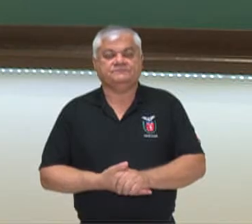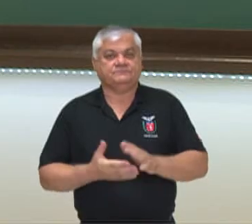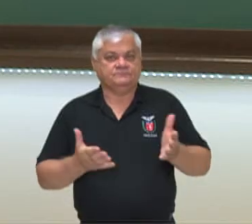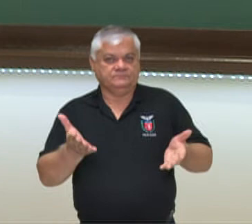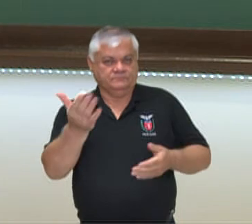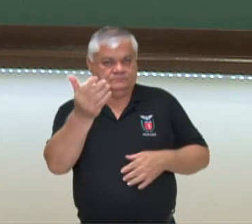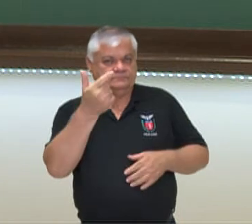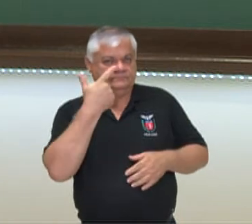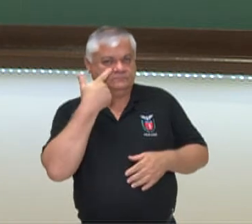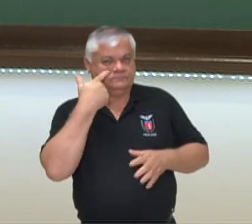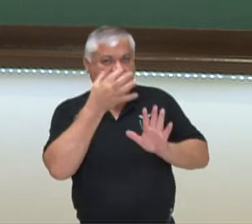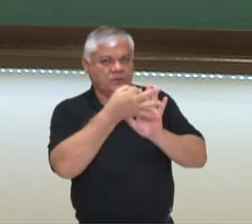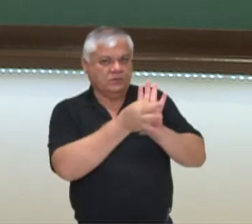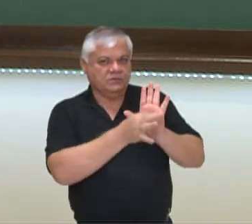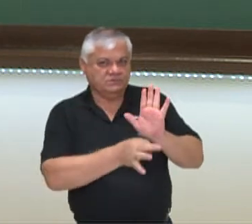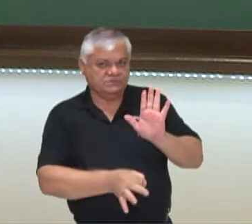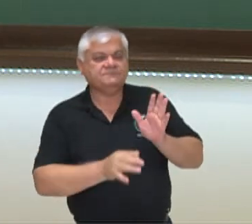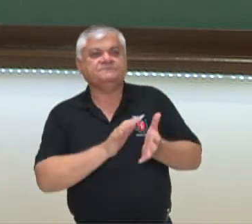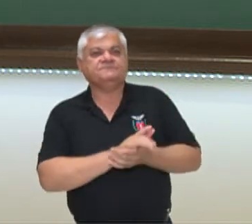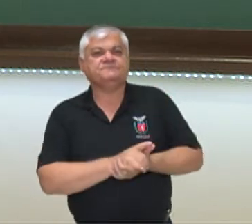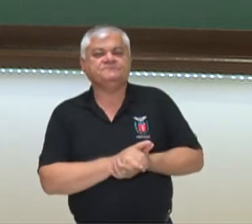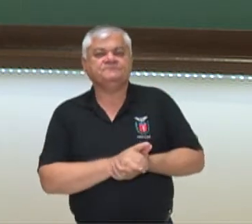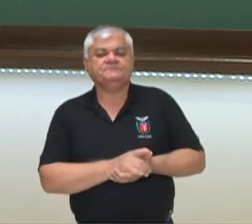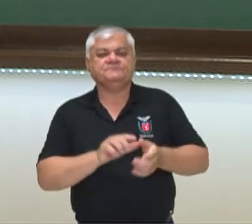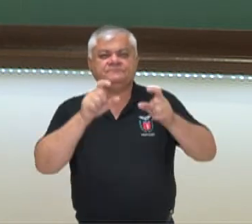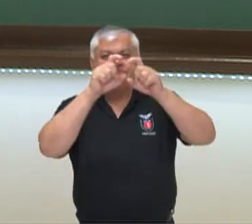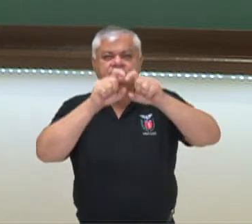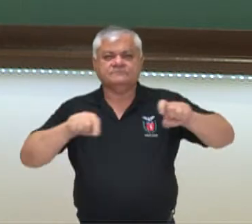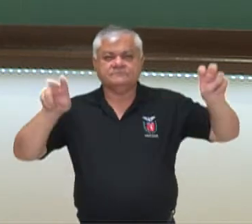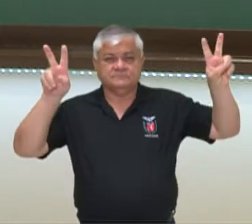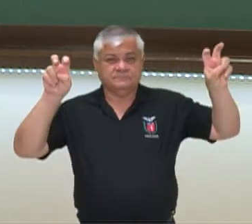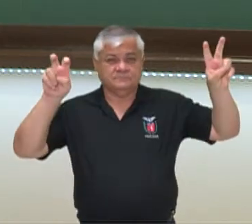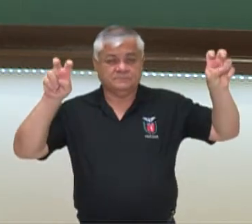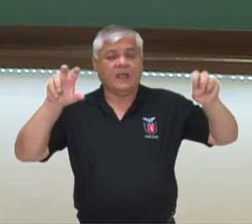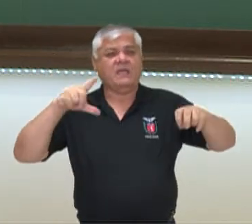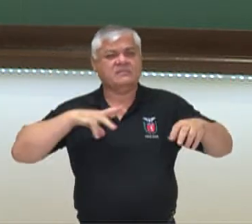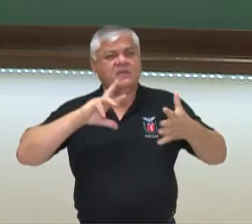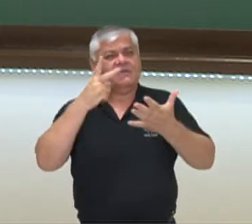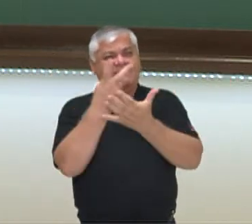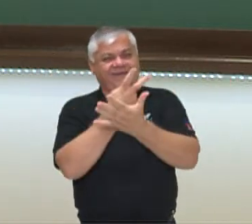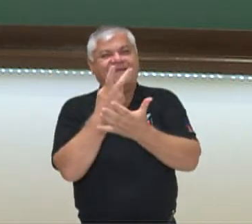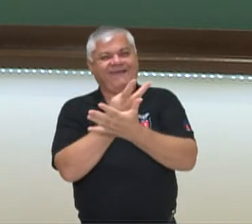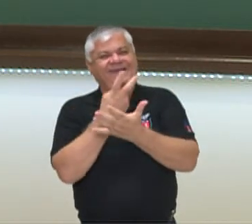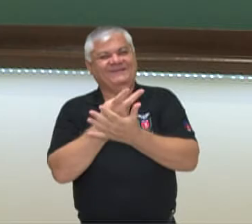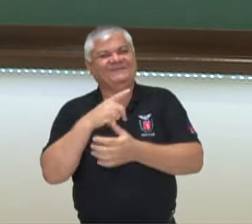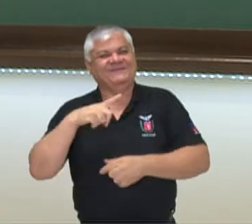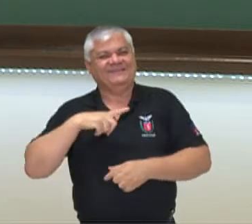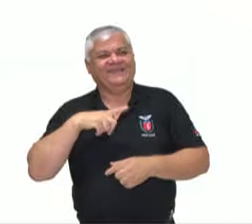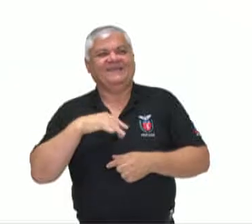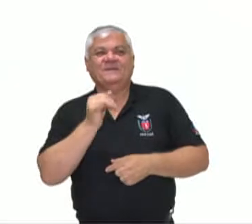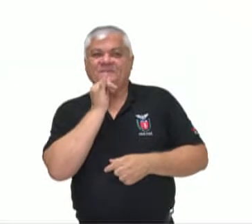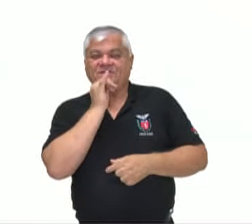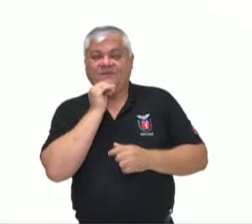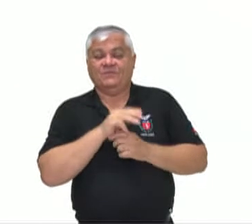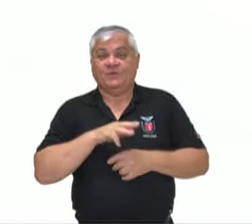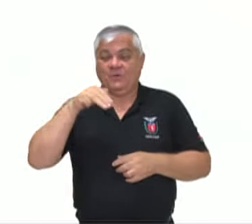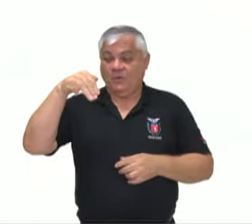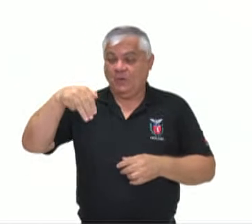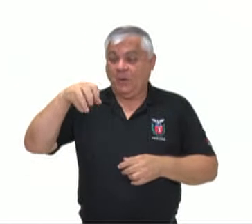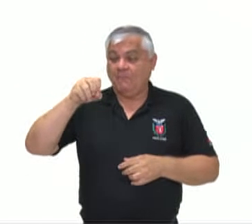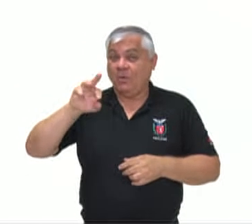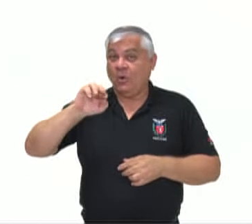Galera, vamos corrigir a nossa atividade, né? Essa frase que contém uma série de erros, né? Então vamos aqui, ó. Moral e ética